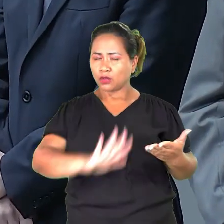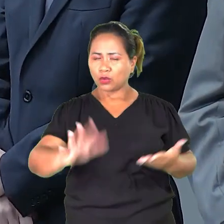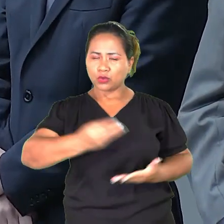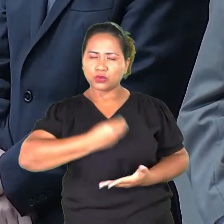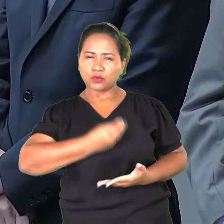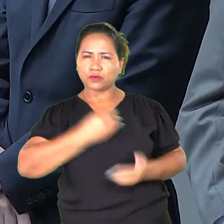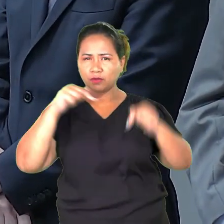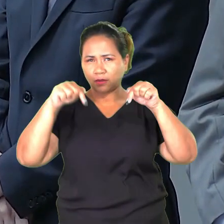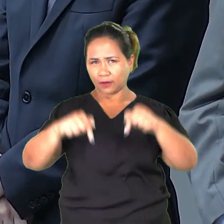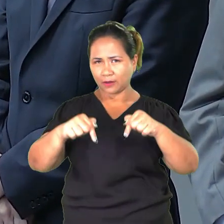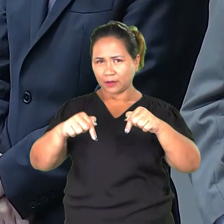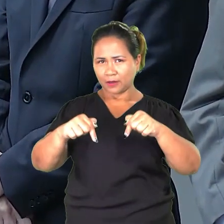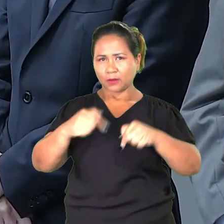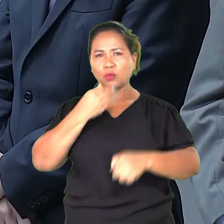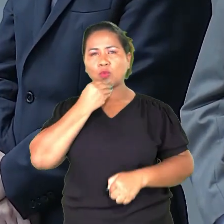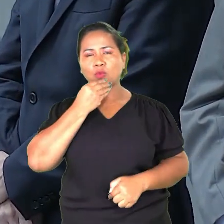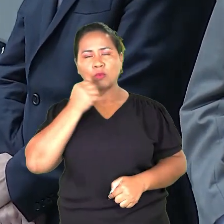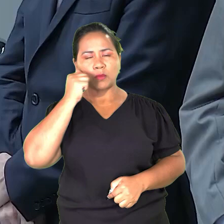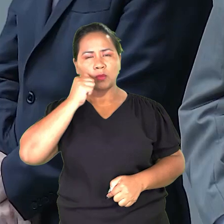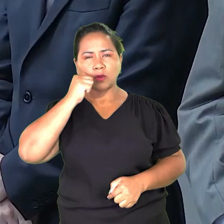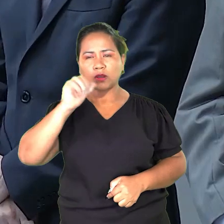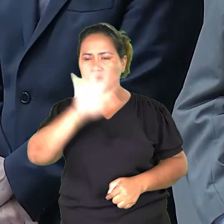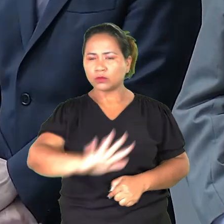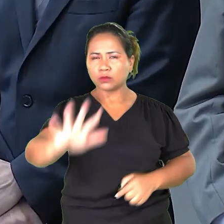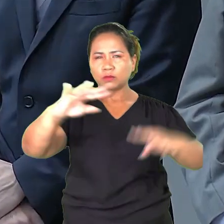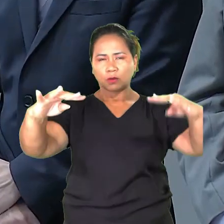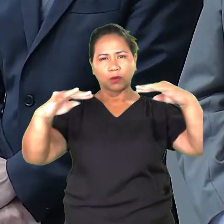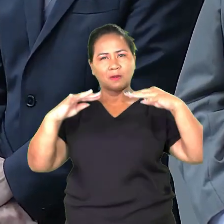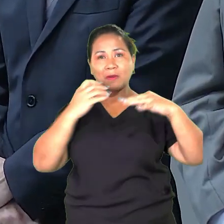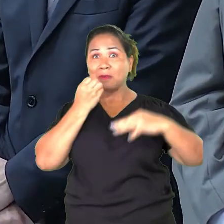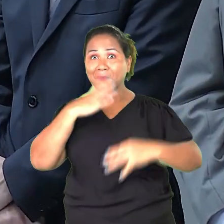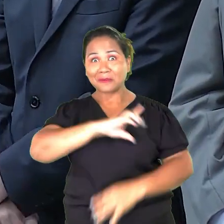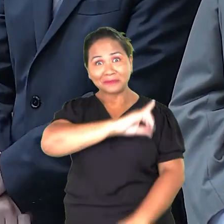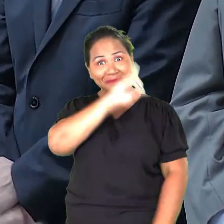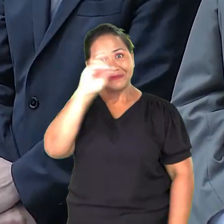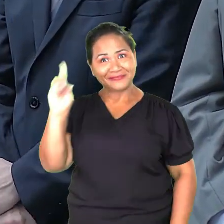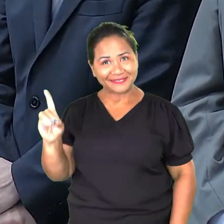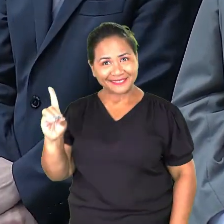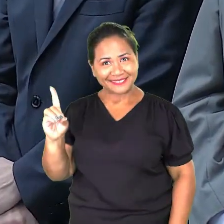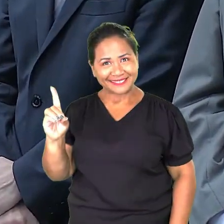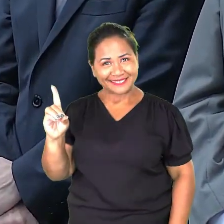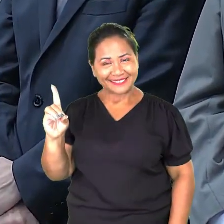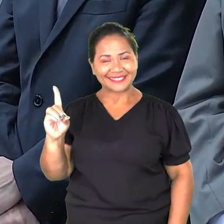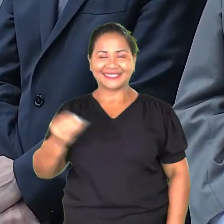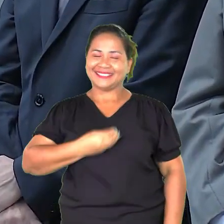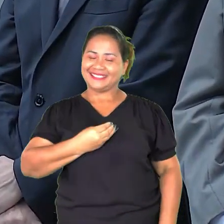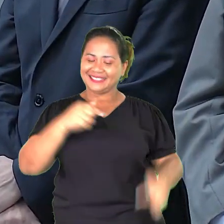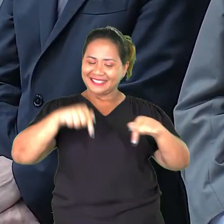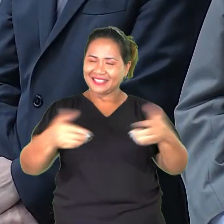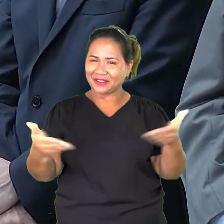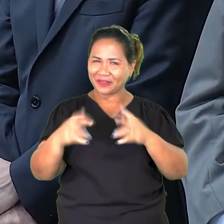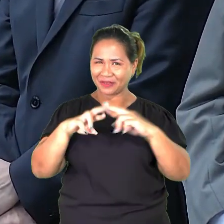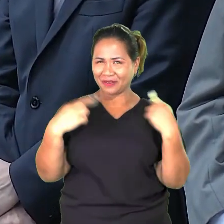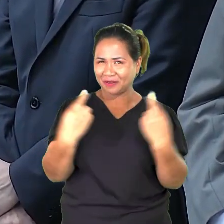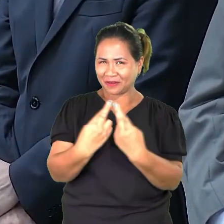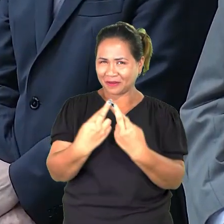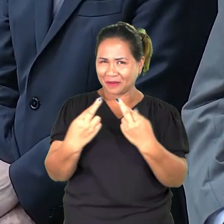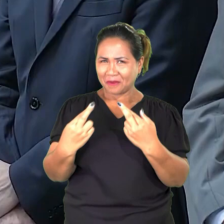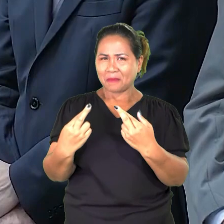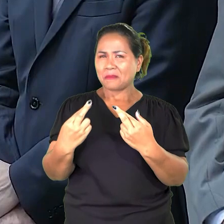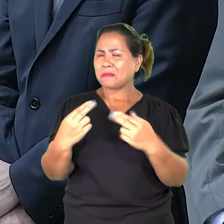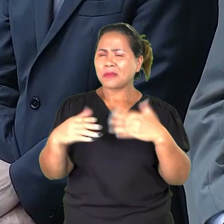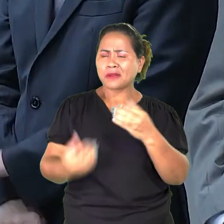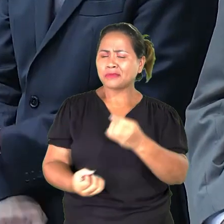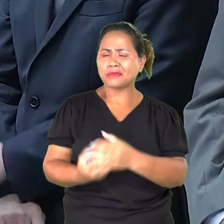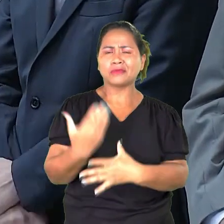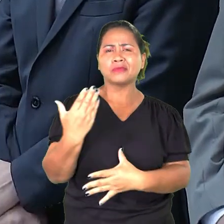Autoridades presentes. Cerimonialista Edu Garcia. Muito bom dia. Estamos aqui hoje reunidos para